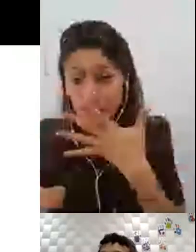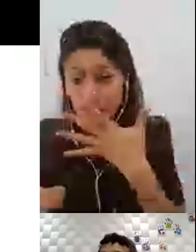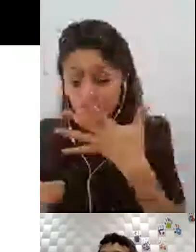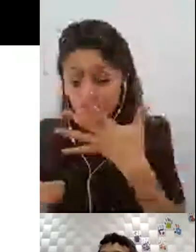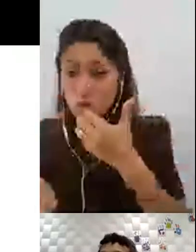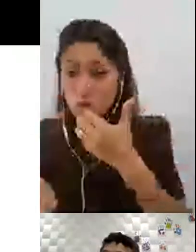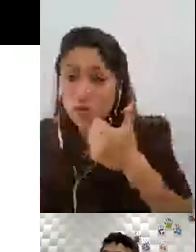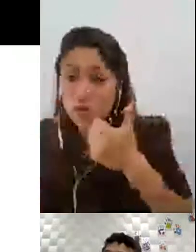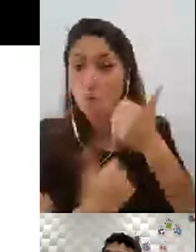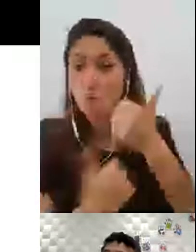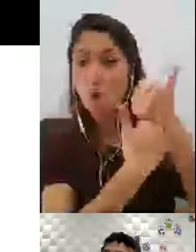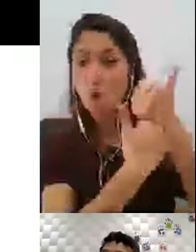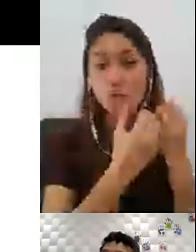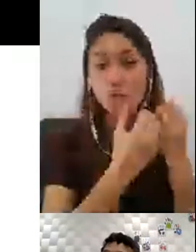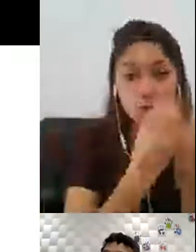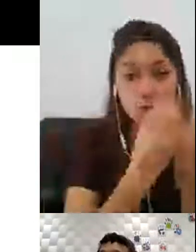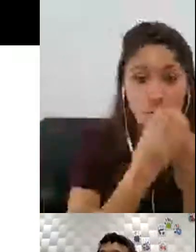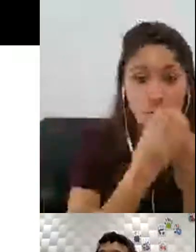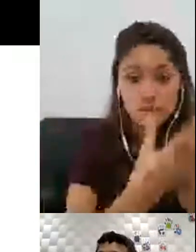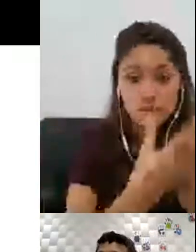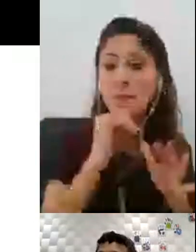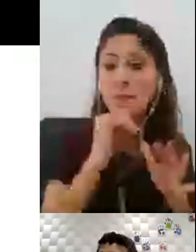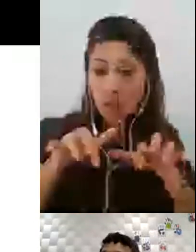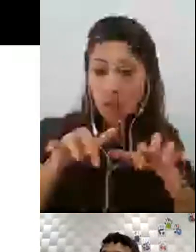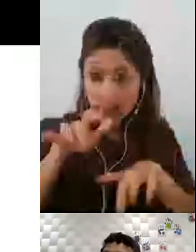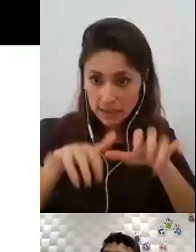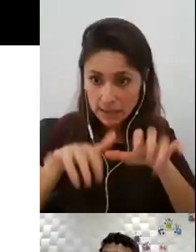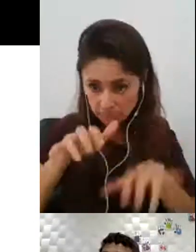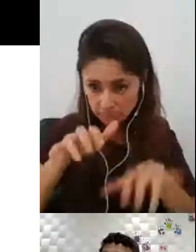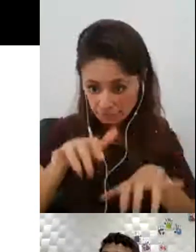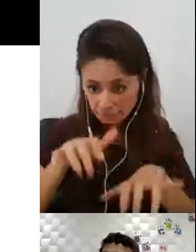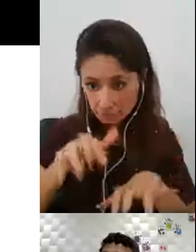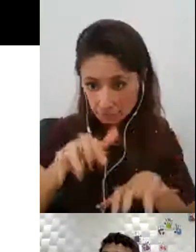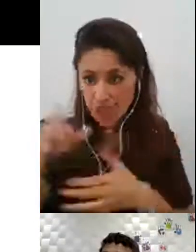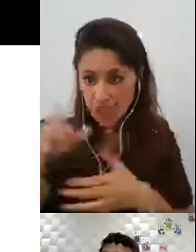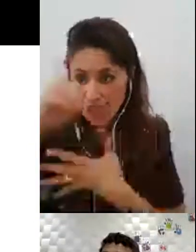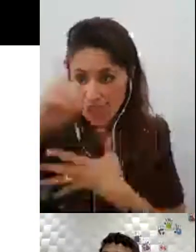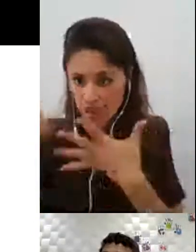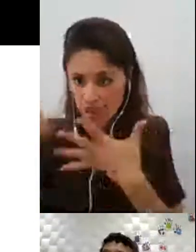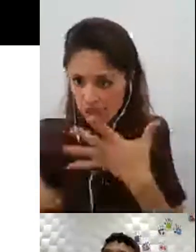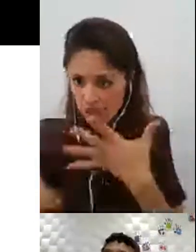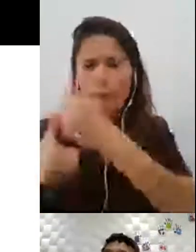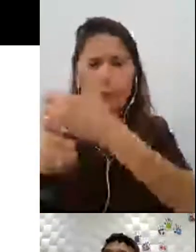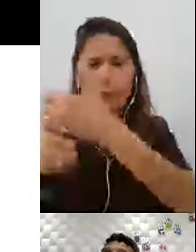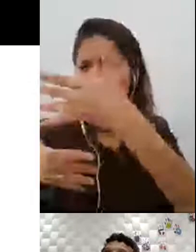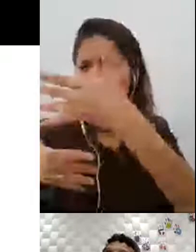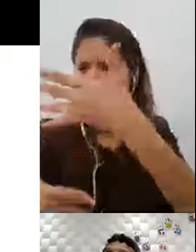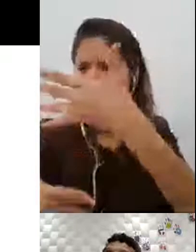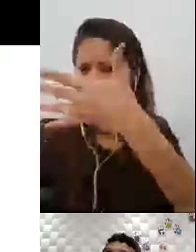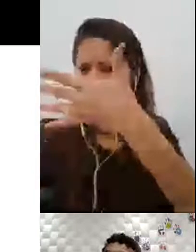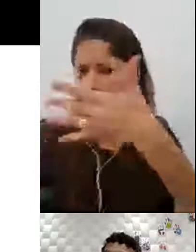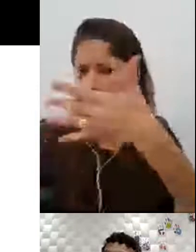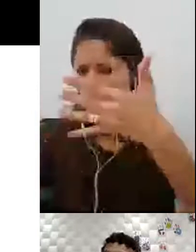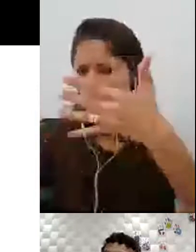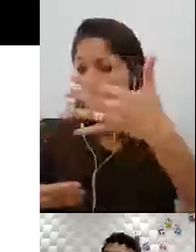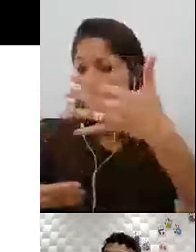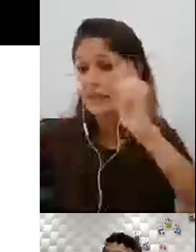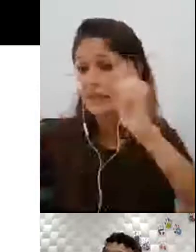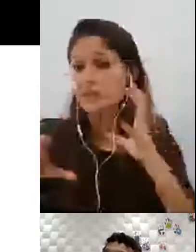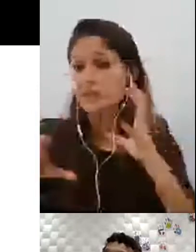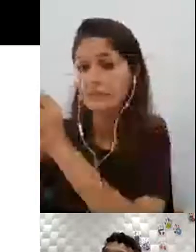informação. Então, dado, uma máquina gera inúmeros dados, certo? Mas o dado pode ser